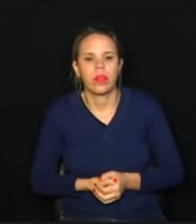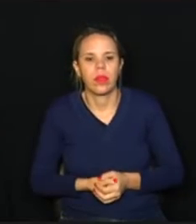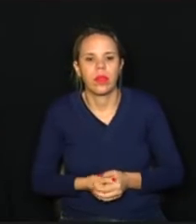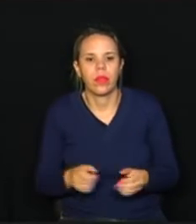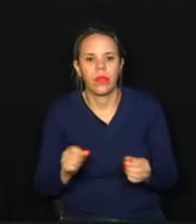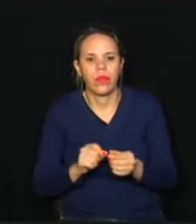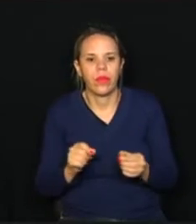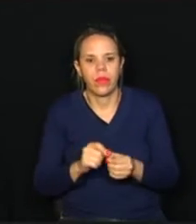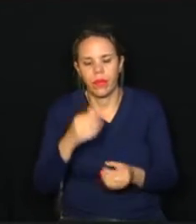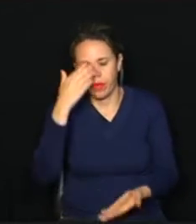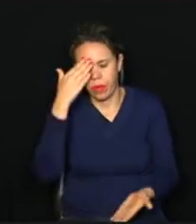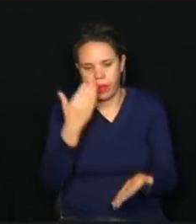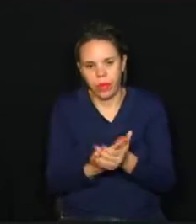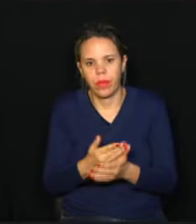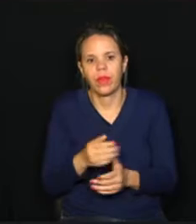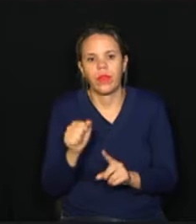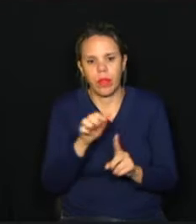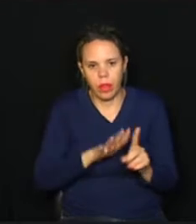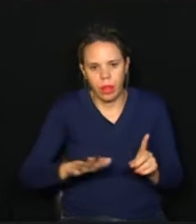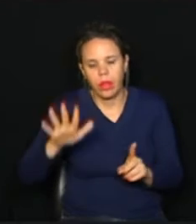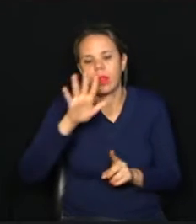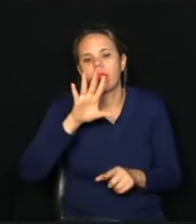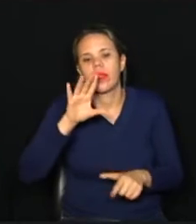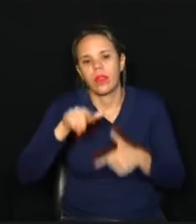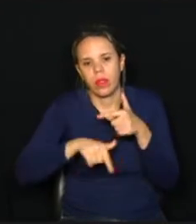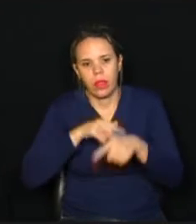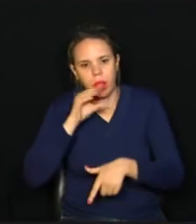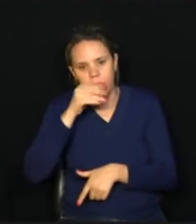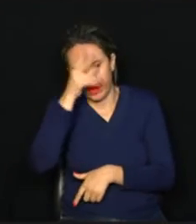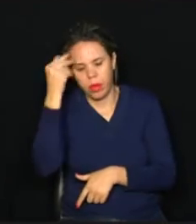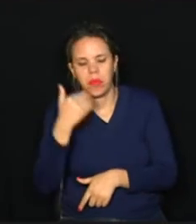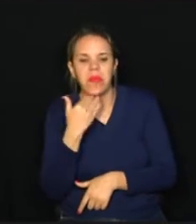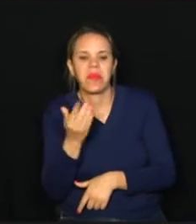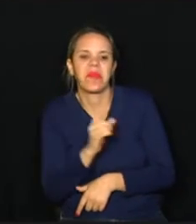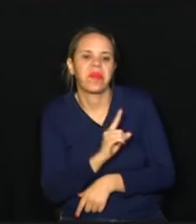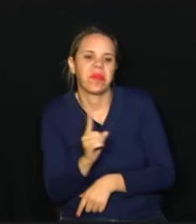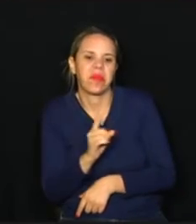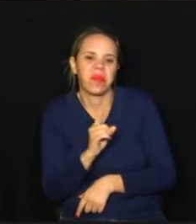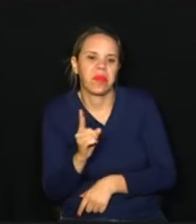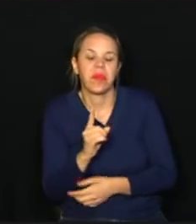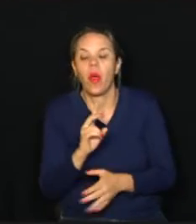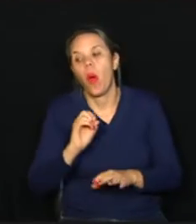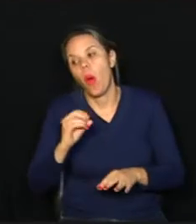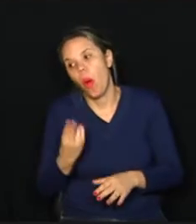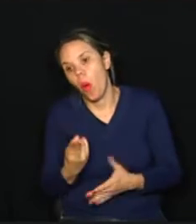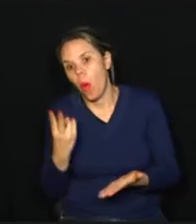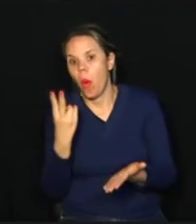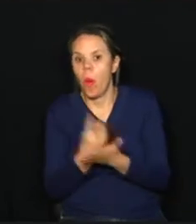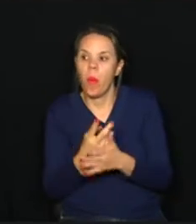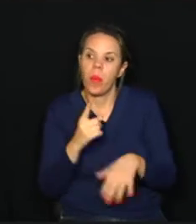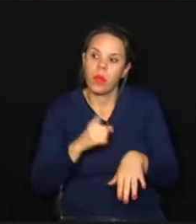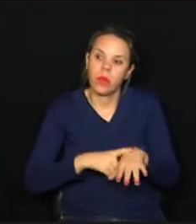Faz acreditar à sociedade que o serviço público não serve, ao mesmo tempo